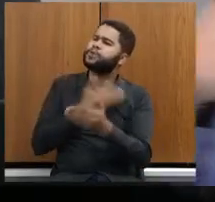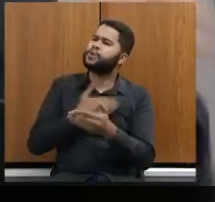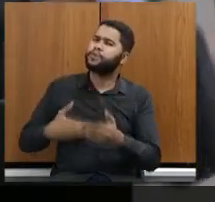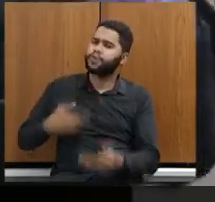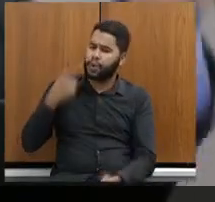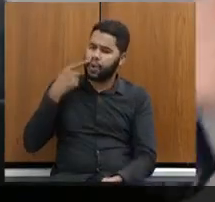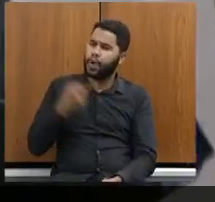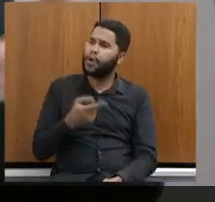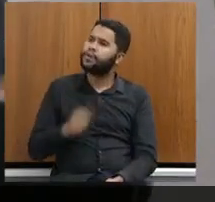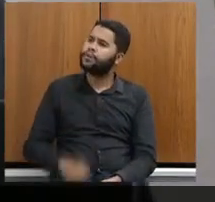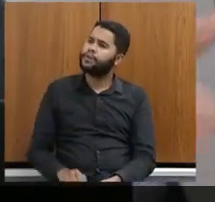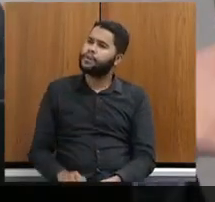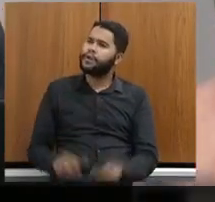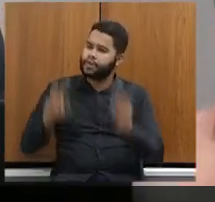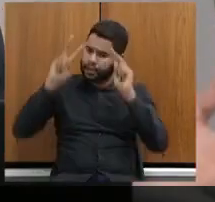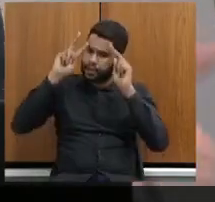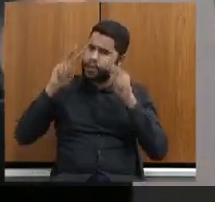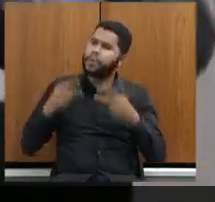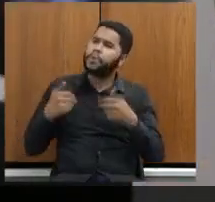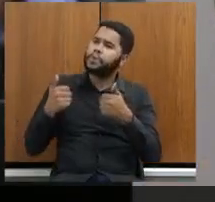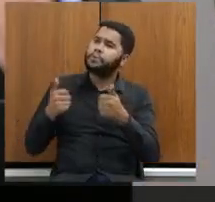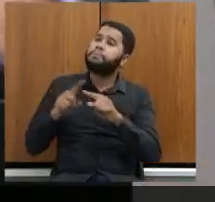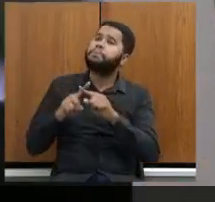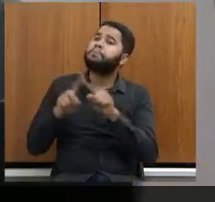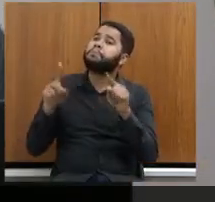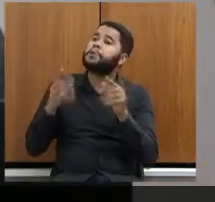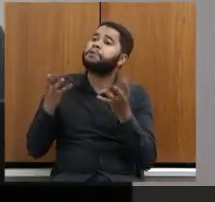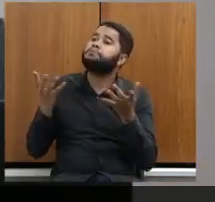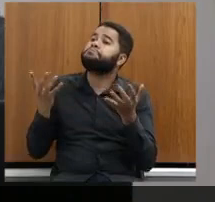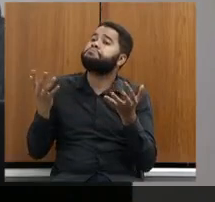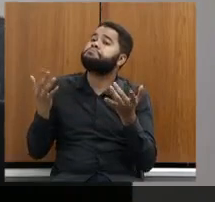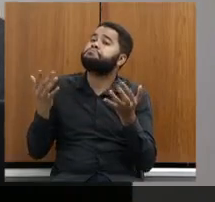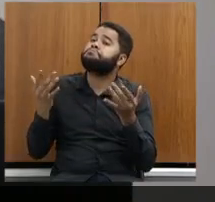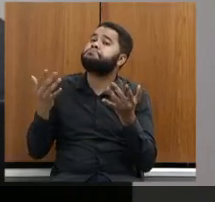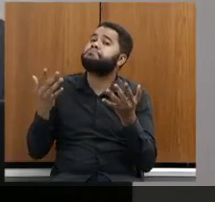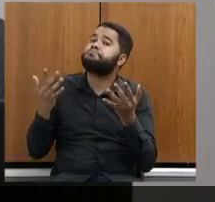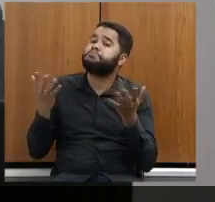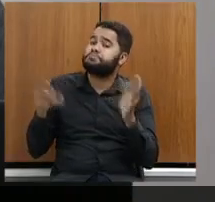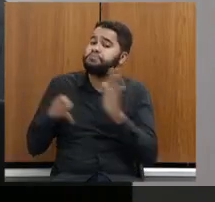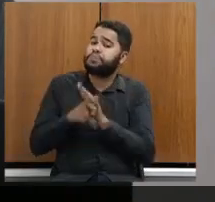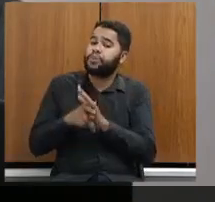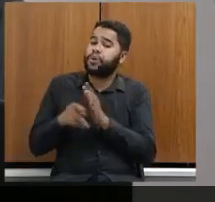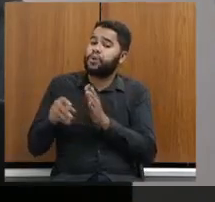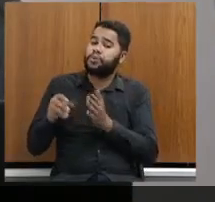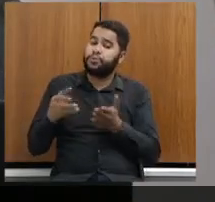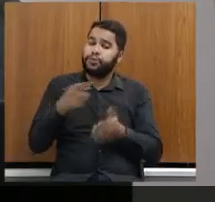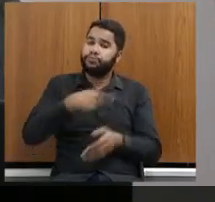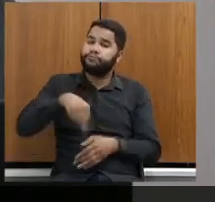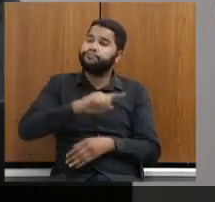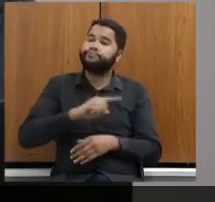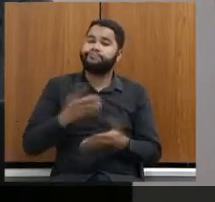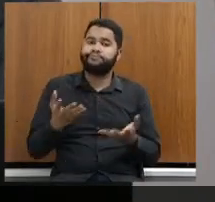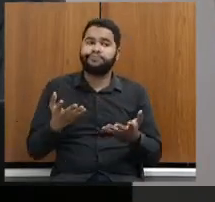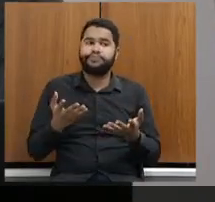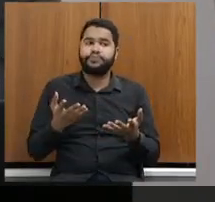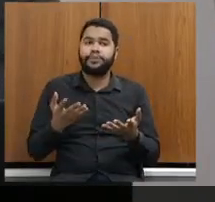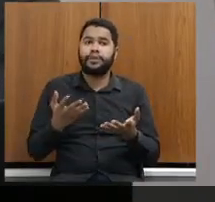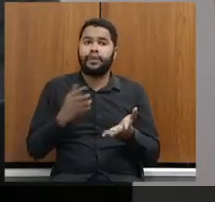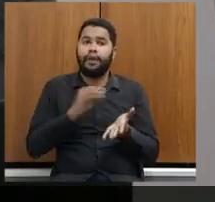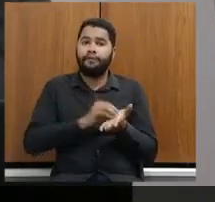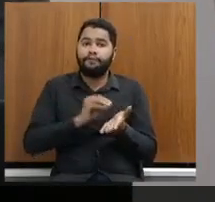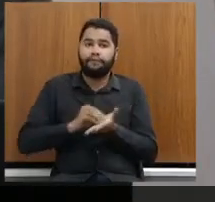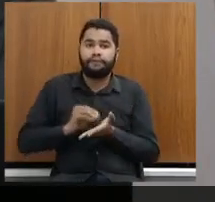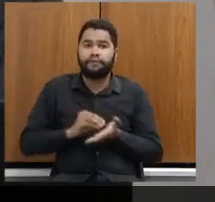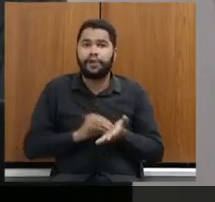aí reconhecimento tá vindo tá mas EA recomposição da perda inflacionária porque eles não